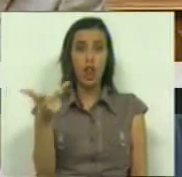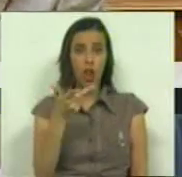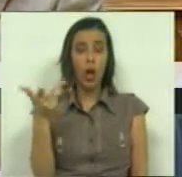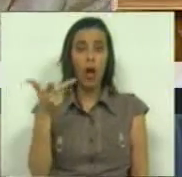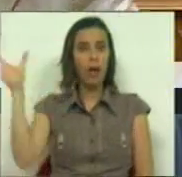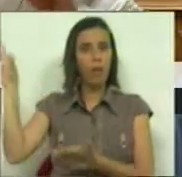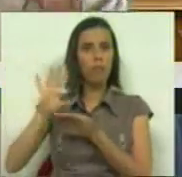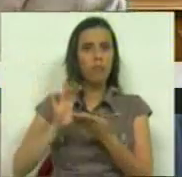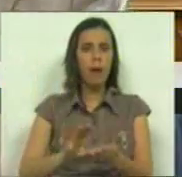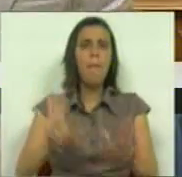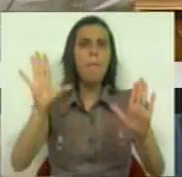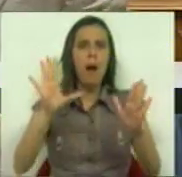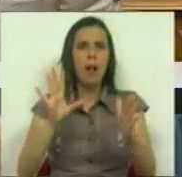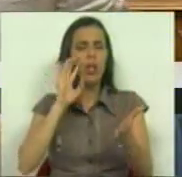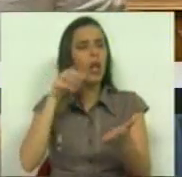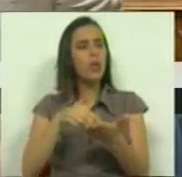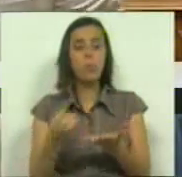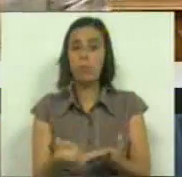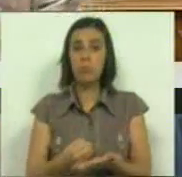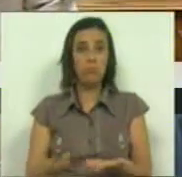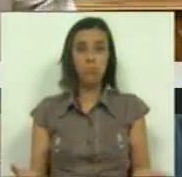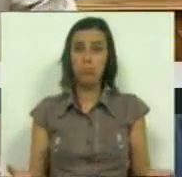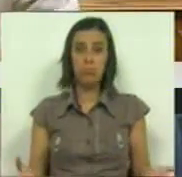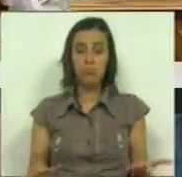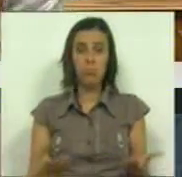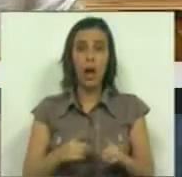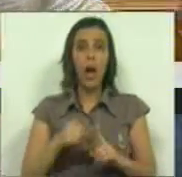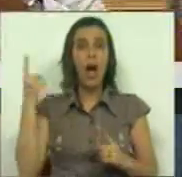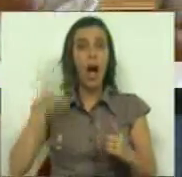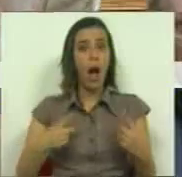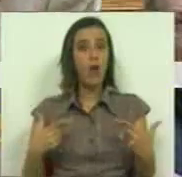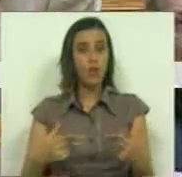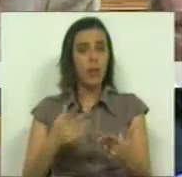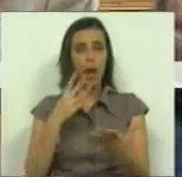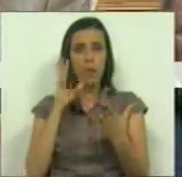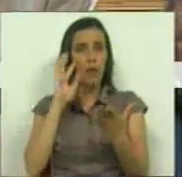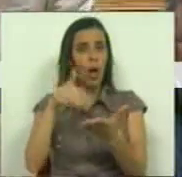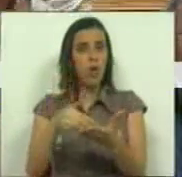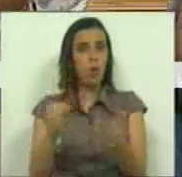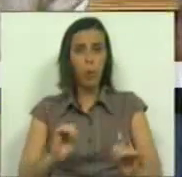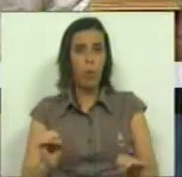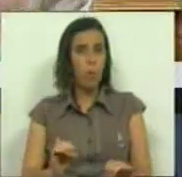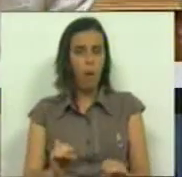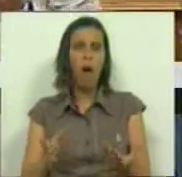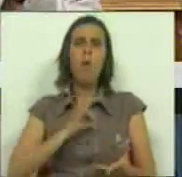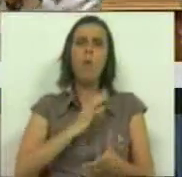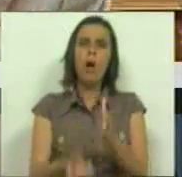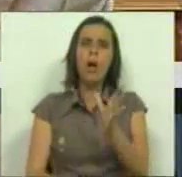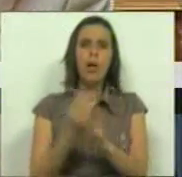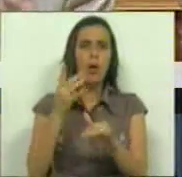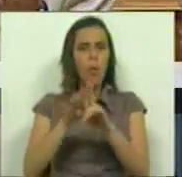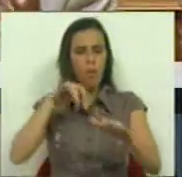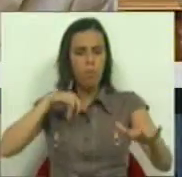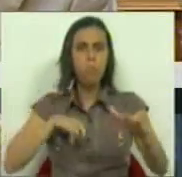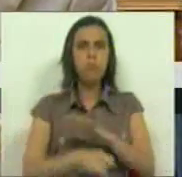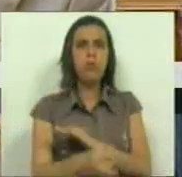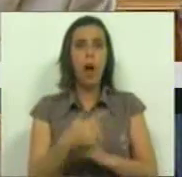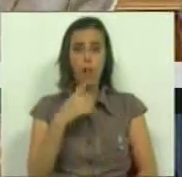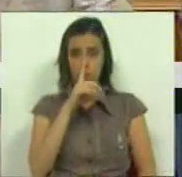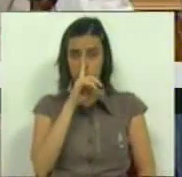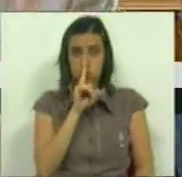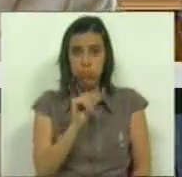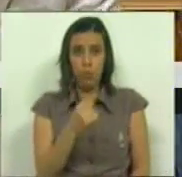Troika. Mas nada resultou, porque a austeridade não resulta. O senhor criou um buraco